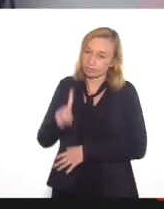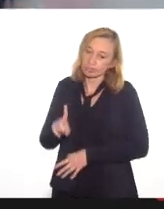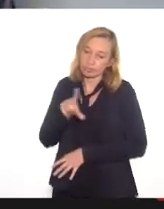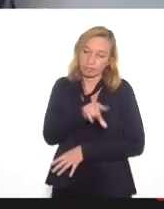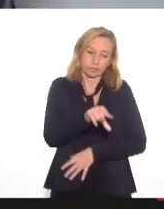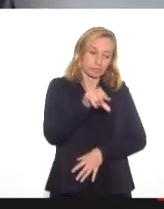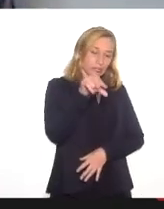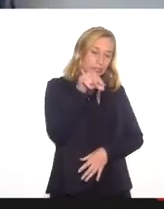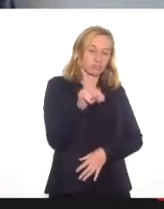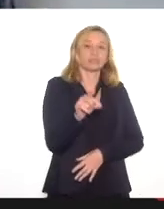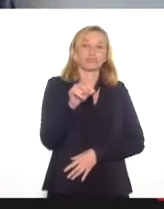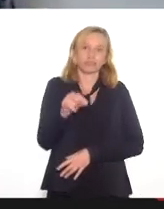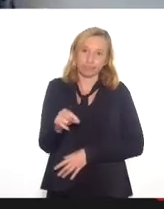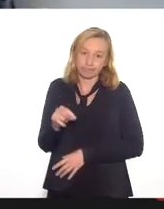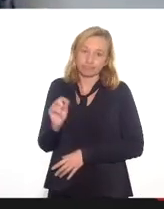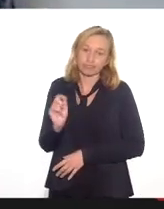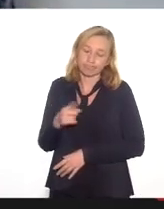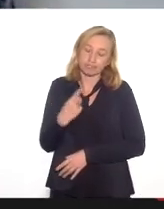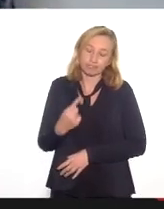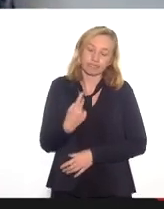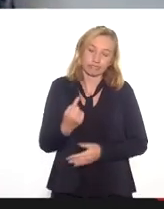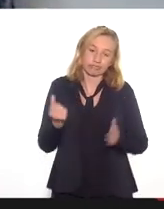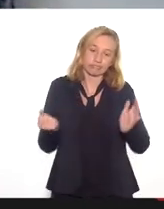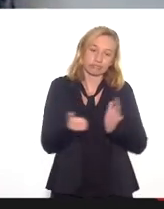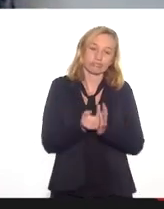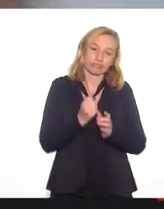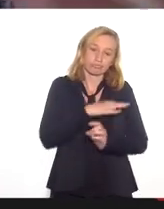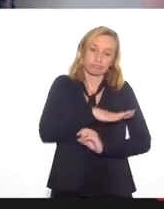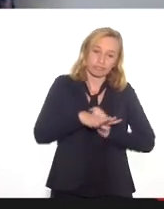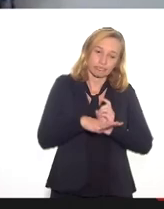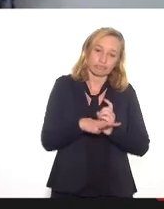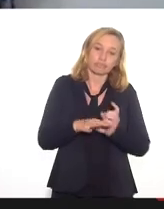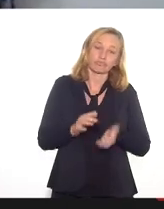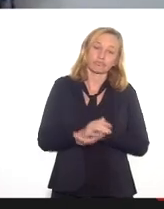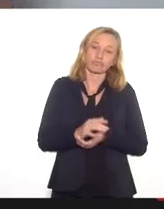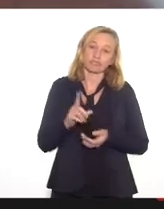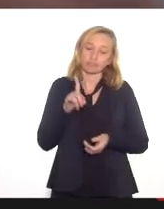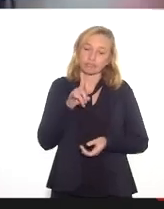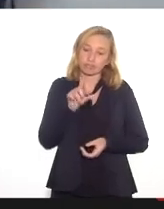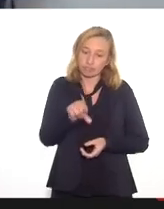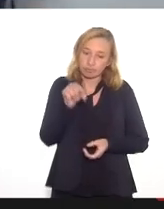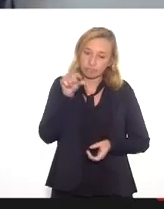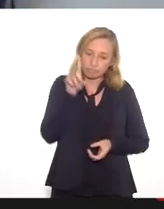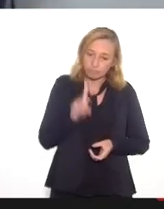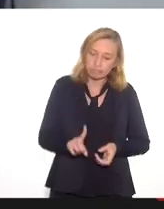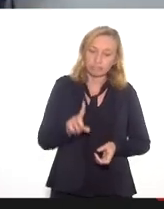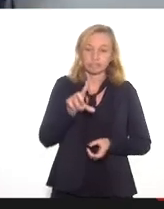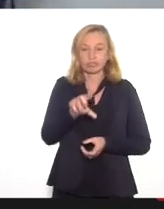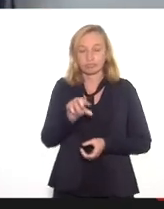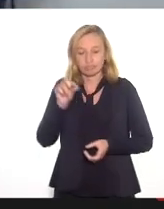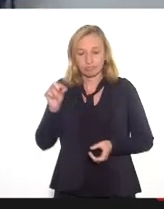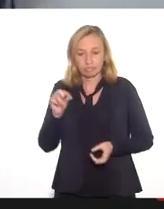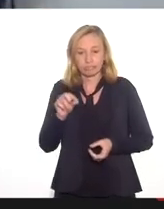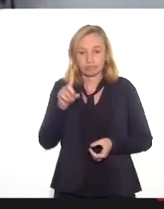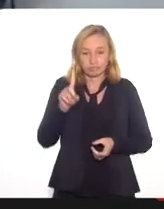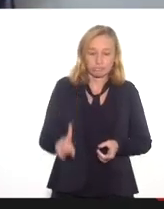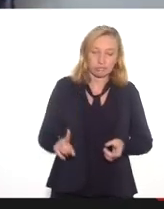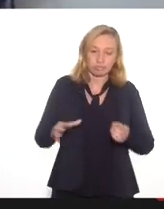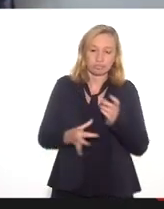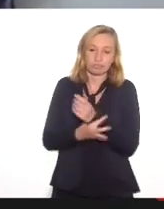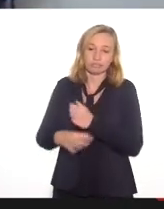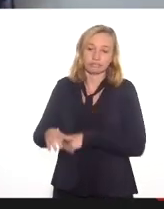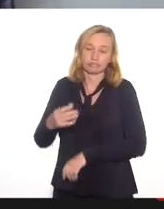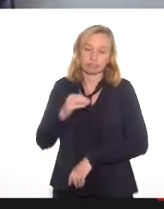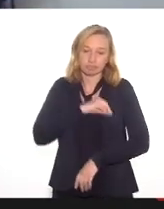escolha como parte do nosso pacto social e esse direito de escolha esse direito à segurança de renda vai se tornar um bem